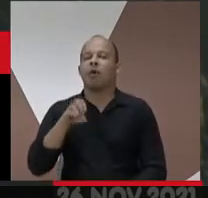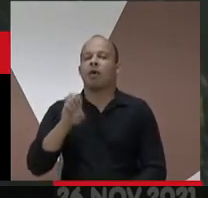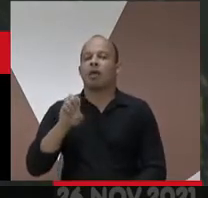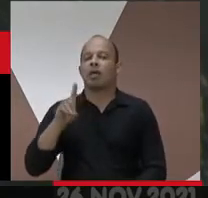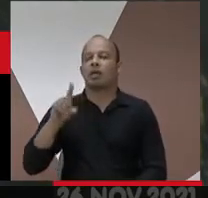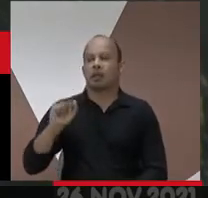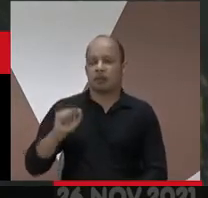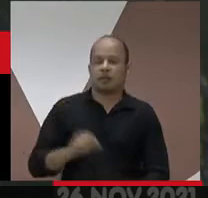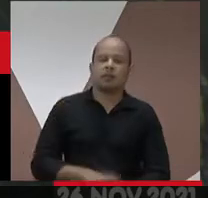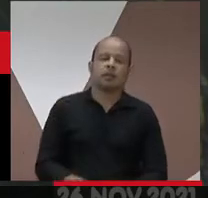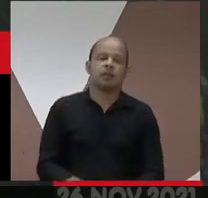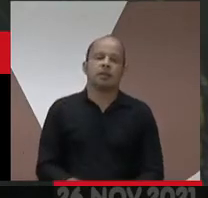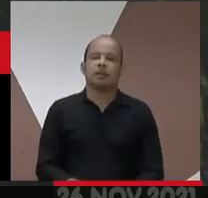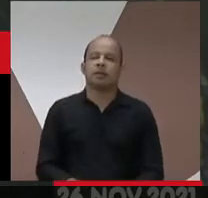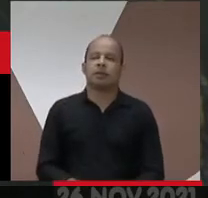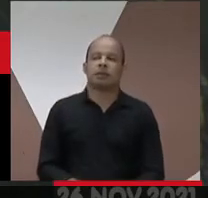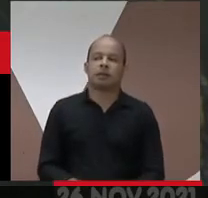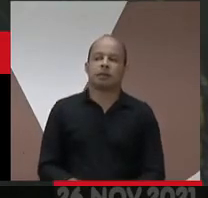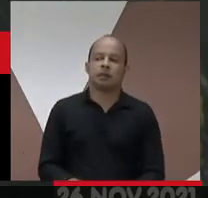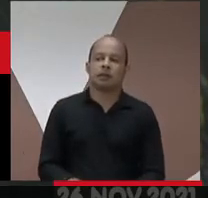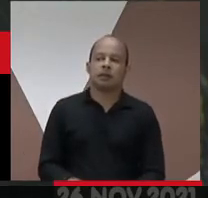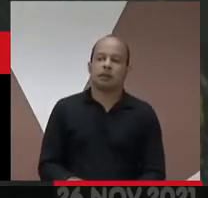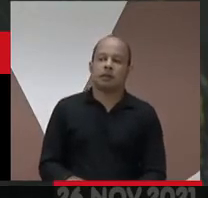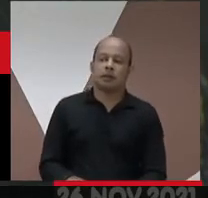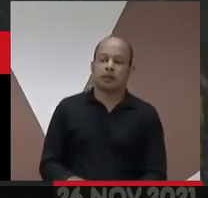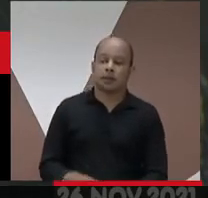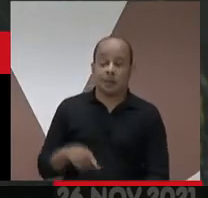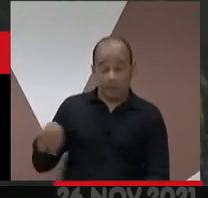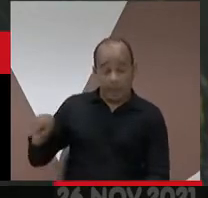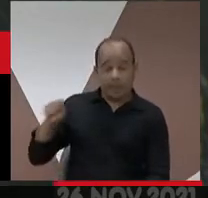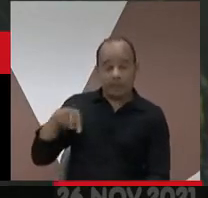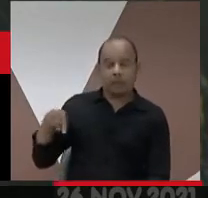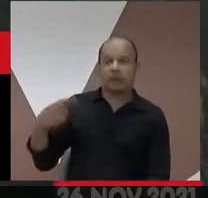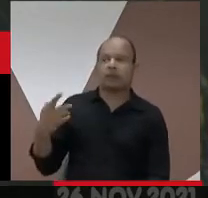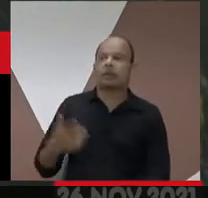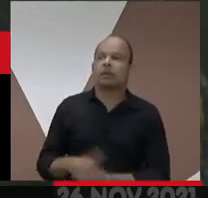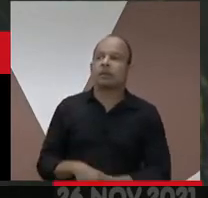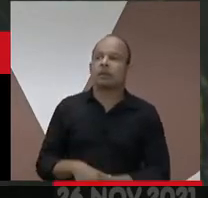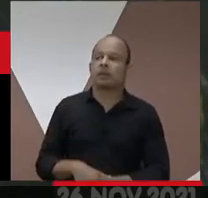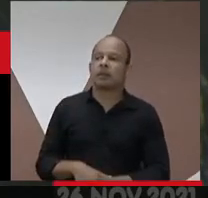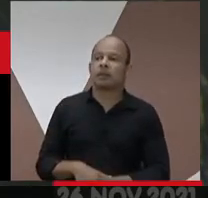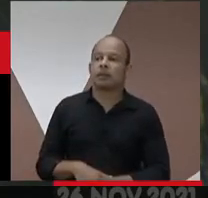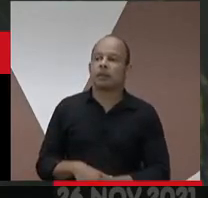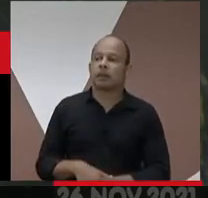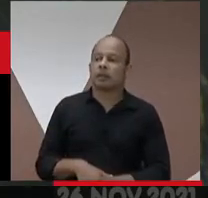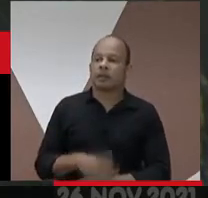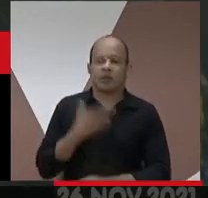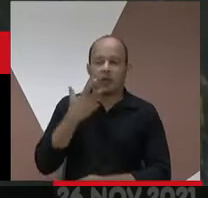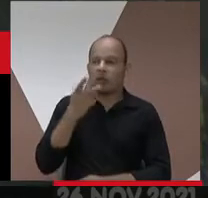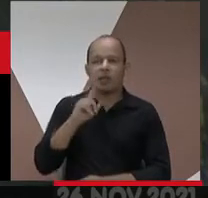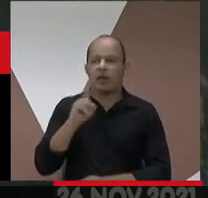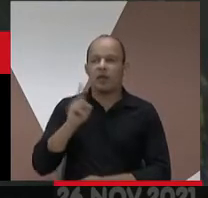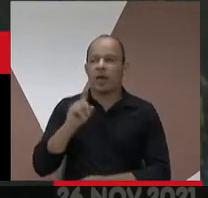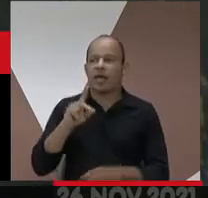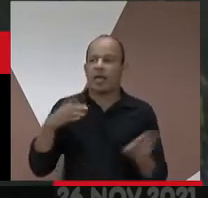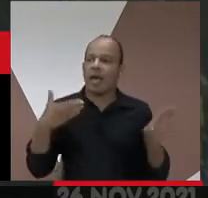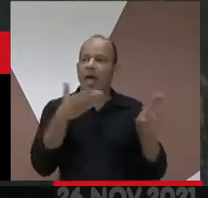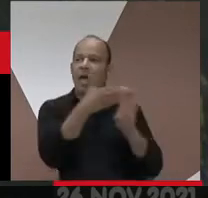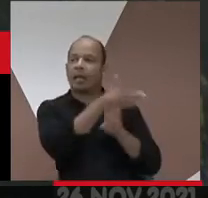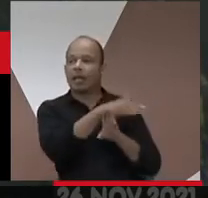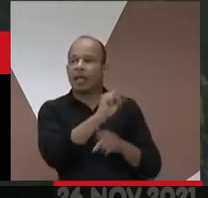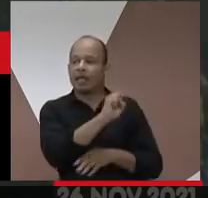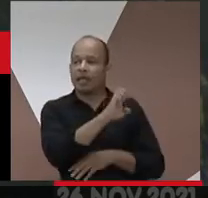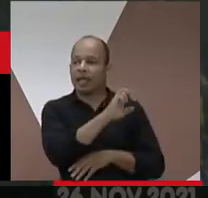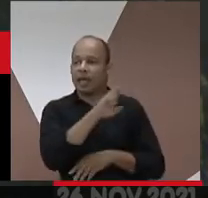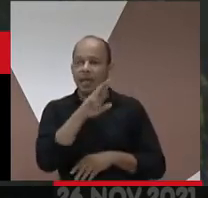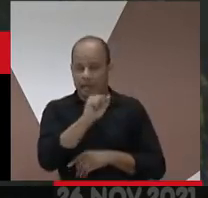atenderam para, pelo menos nessa área, o Rodoanel não impactar as nossas serras e as